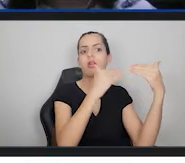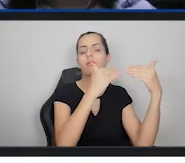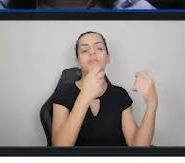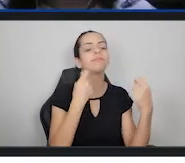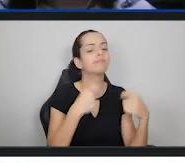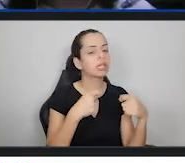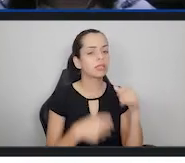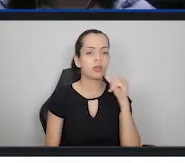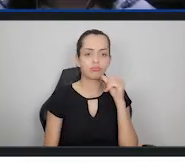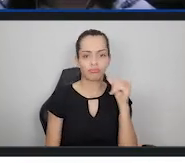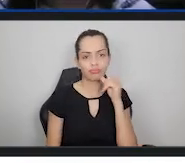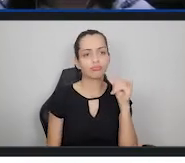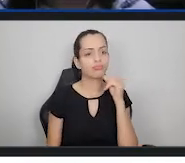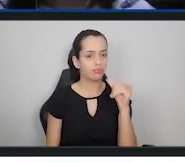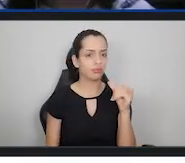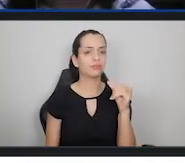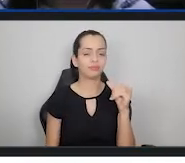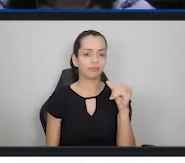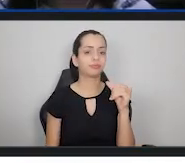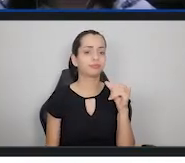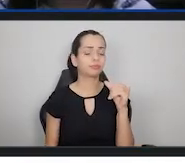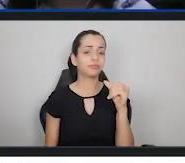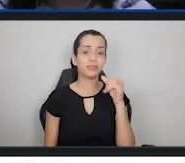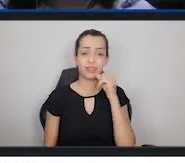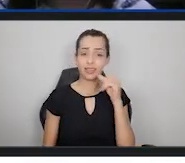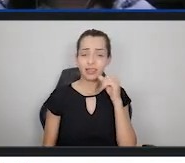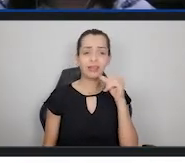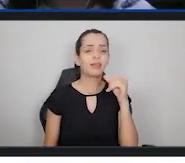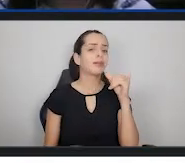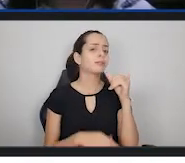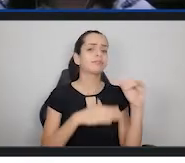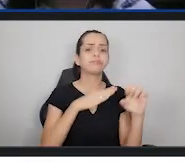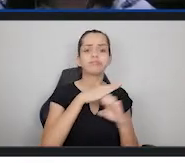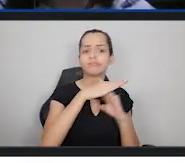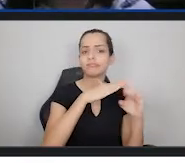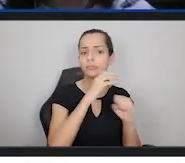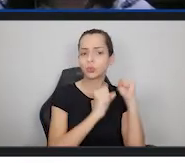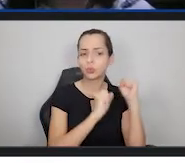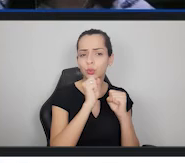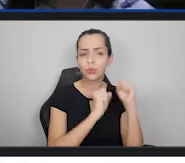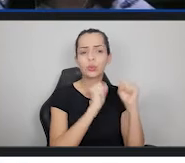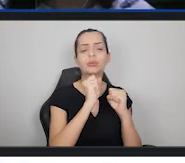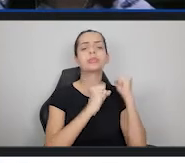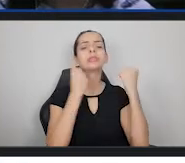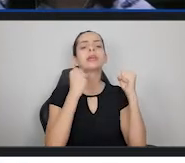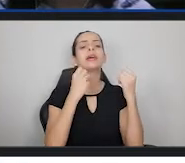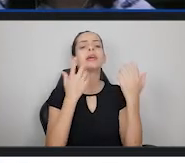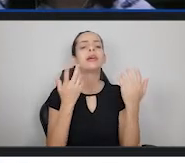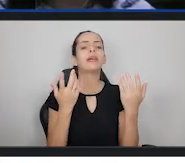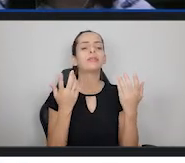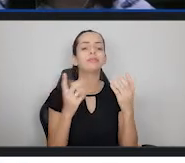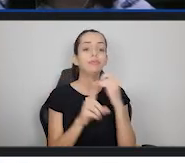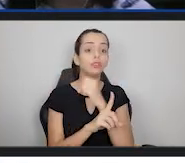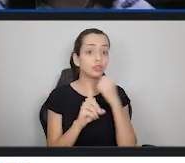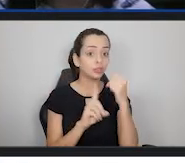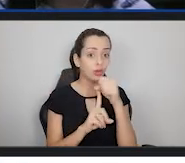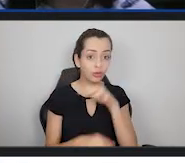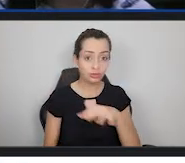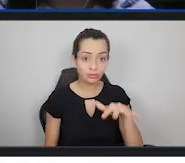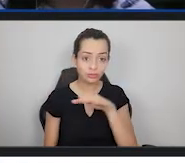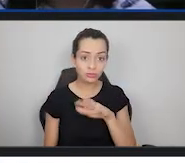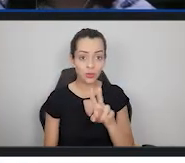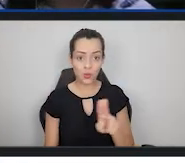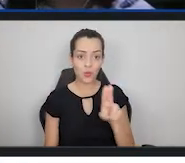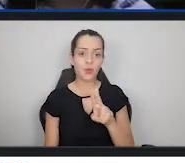economicamente falando, ela precisa de energia elétrica como insumo para uma indústria, socialmente